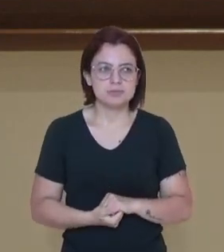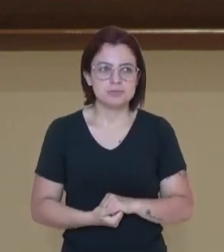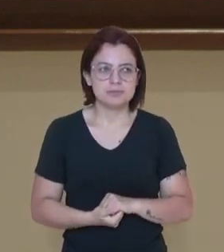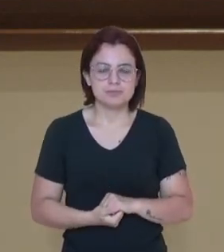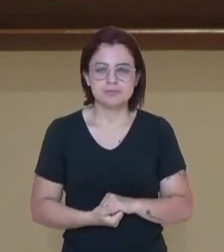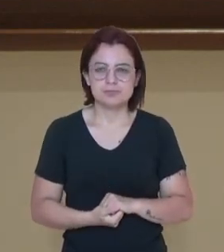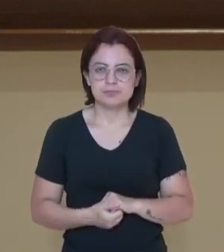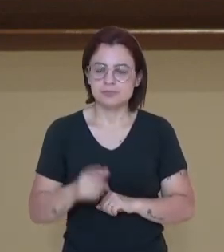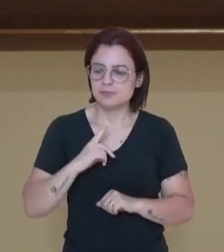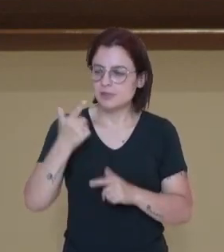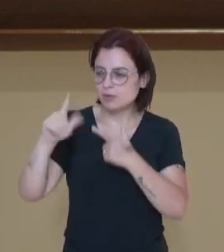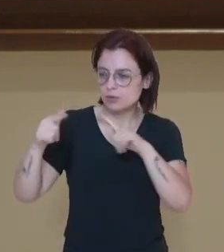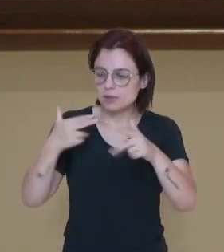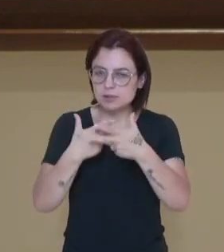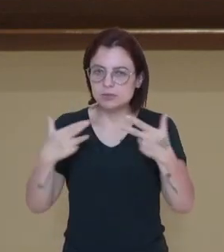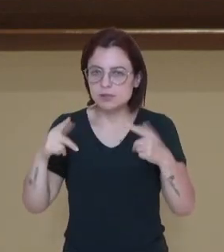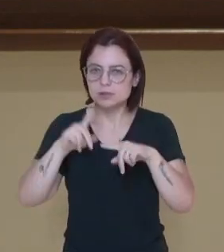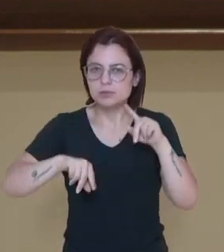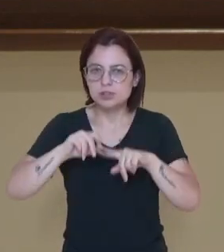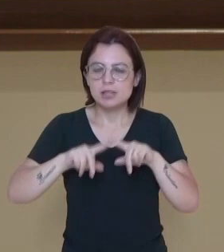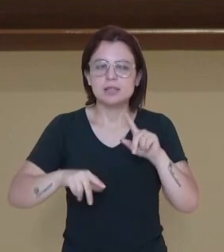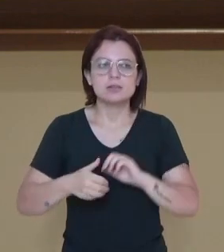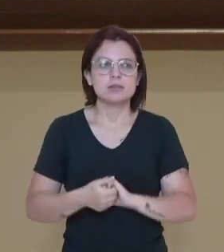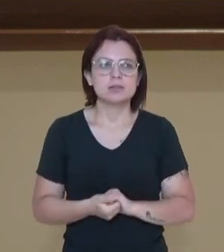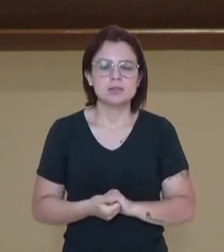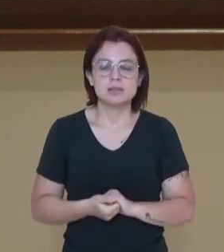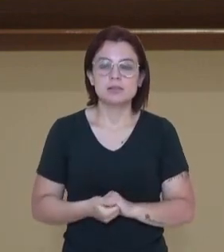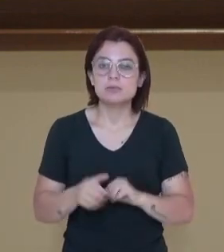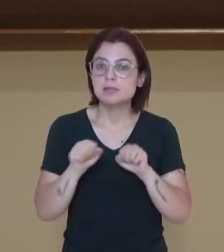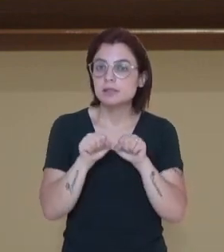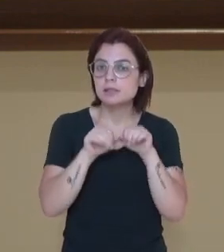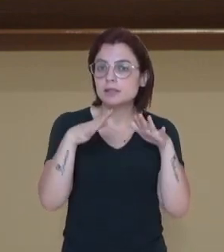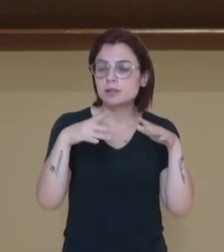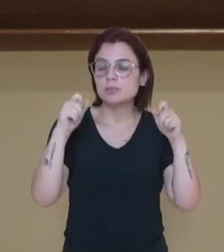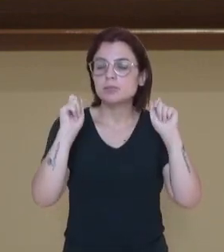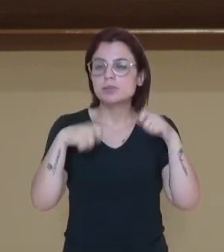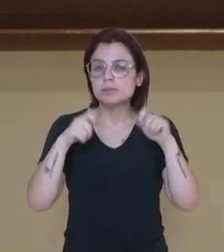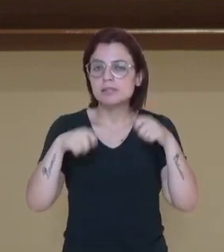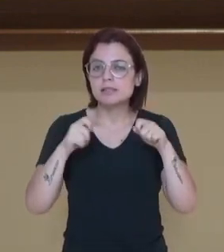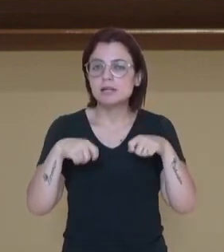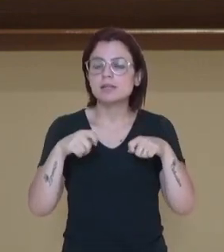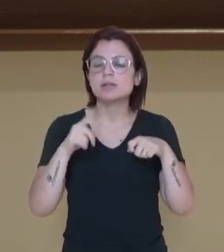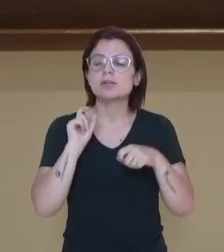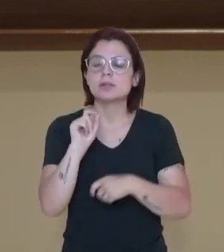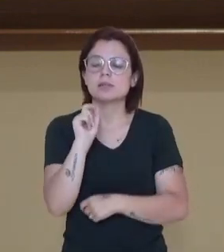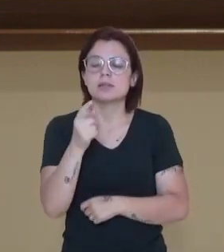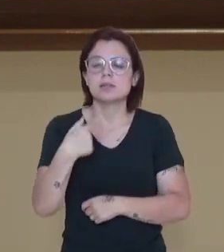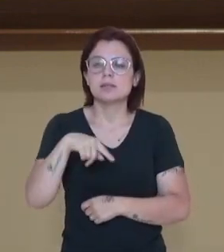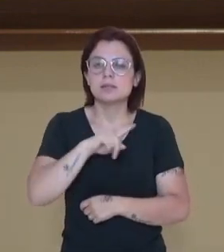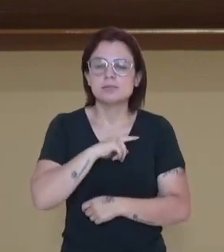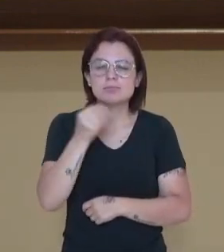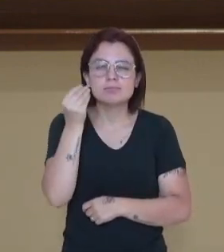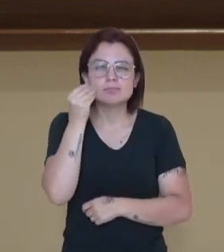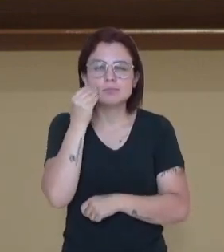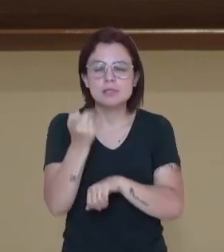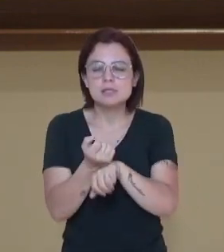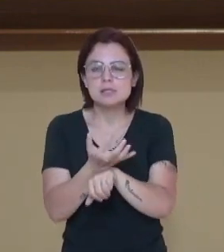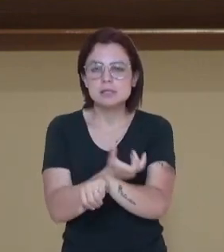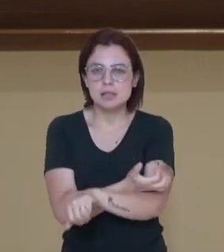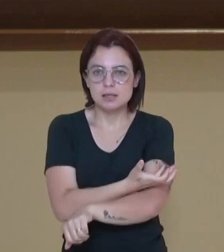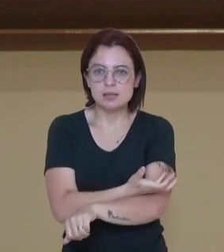com outros instrumentos, com outros objetos, e aí criando possibilidades de trazer novas